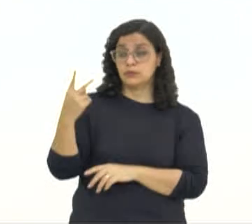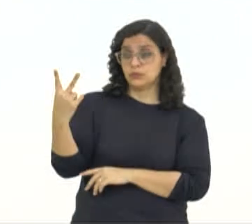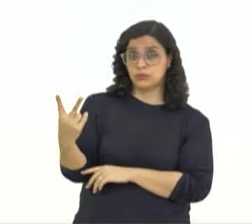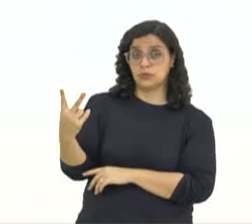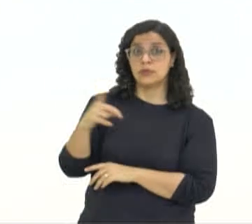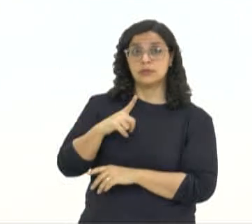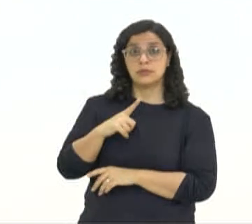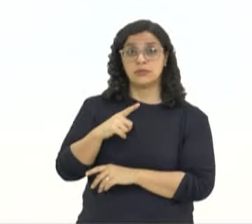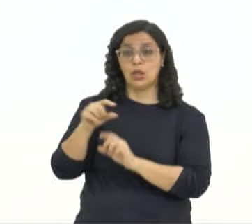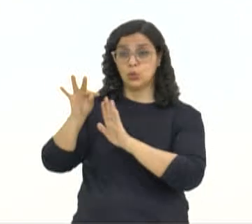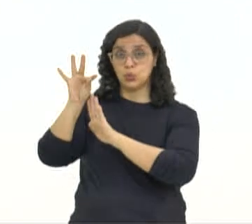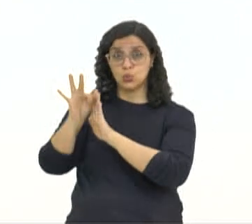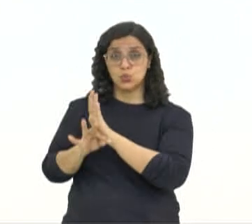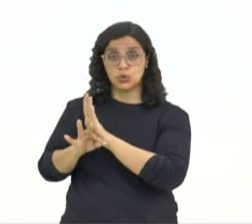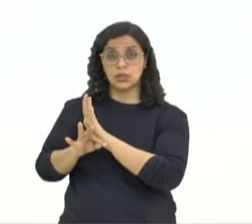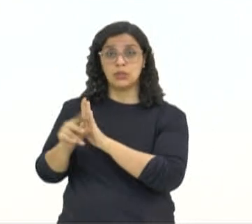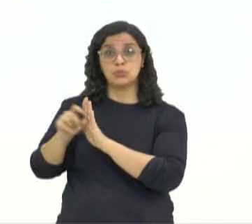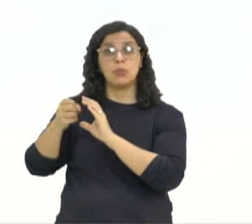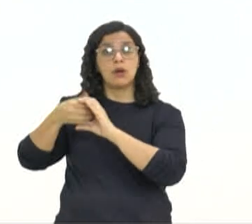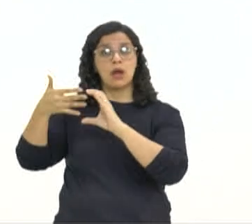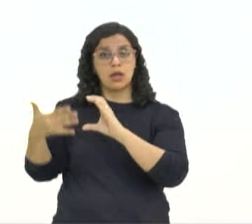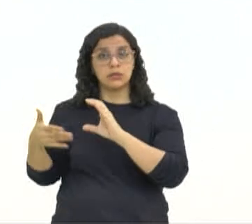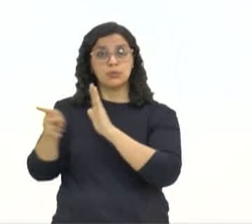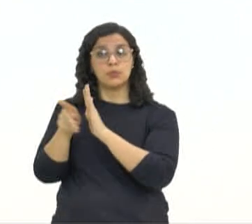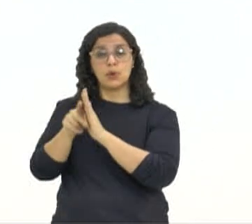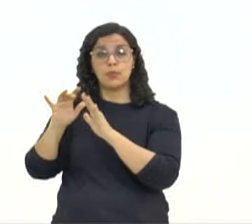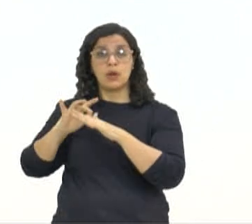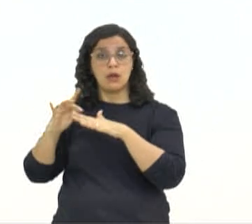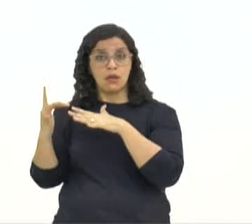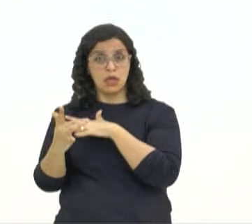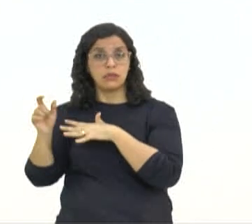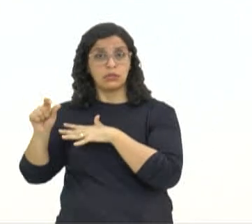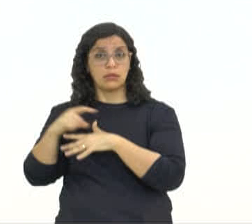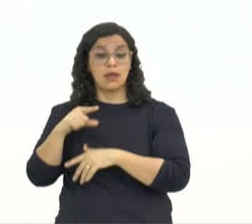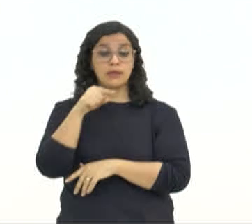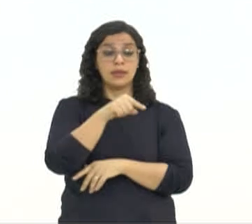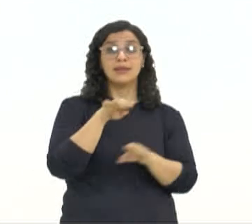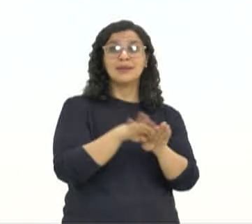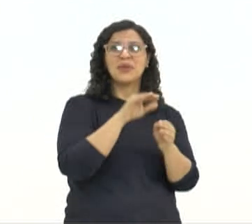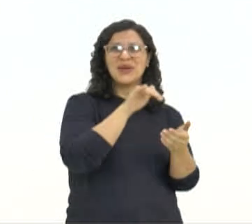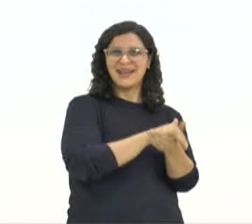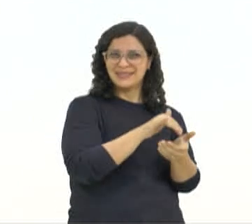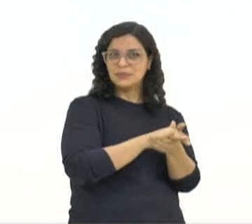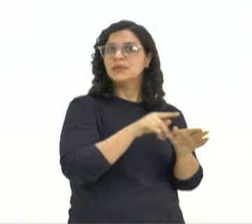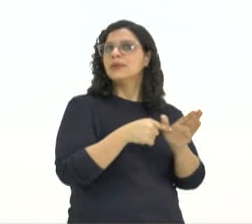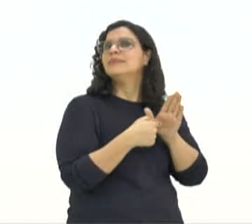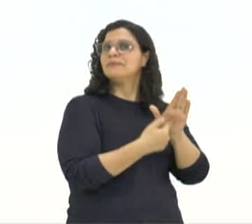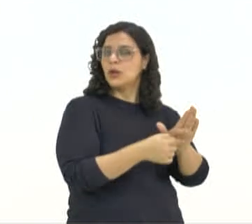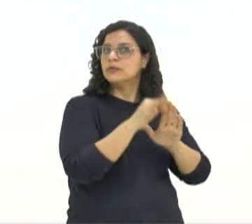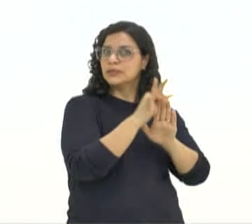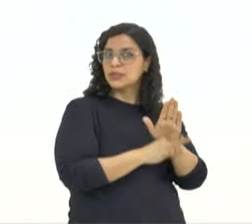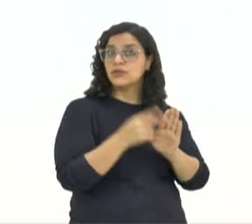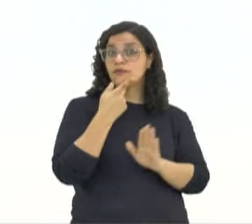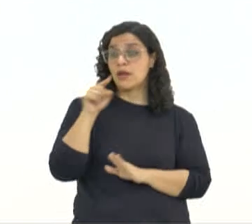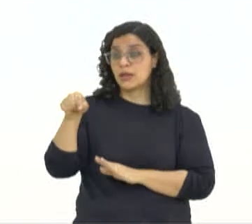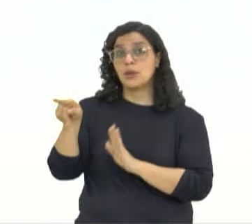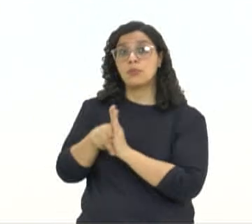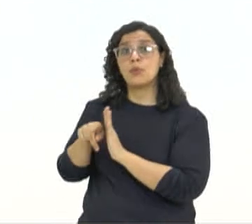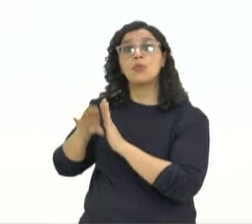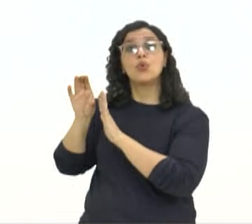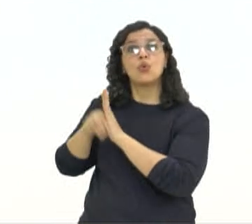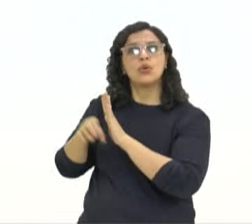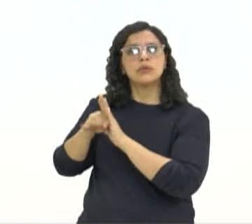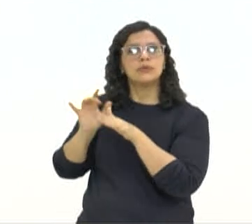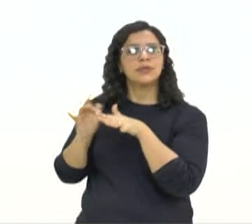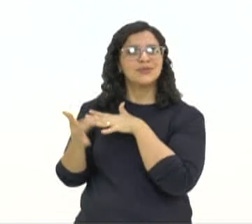textos apresentam tanto as características que uma rede social pode ter, né? Quando o texto sobre a concepção,